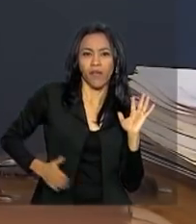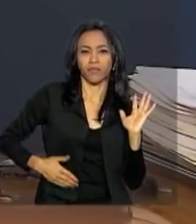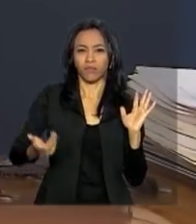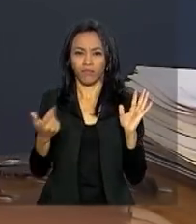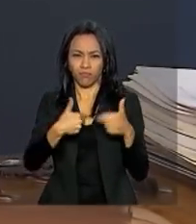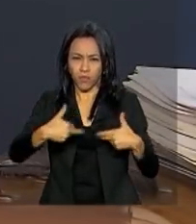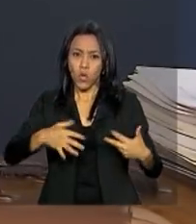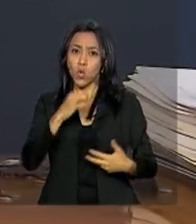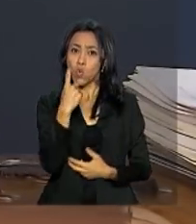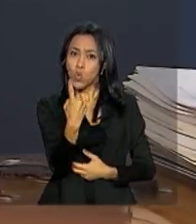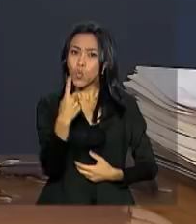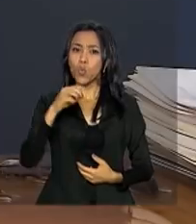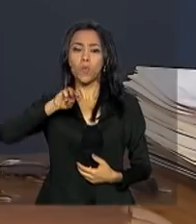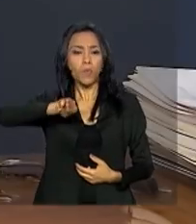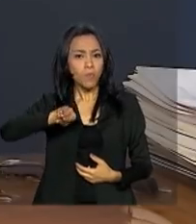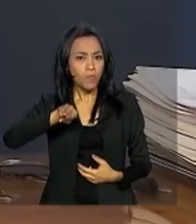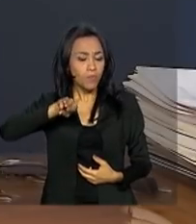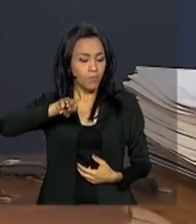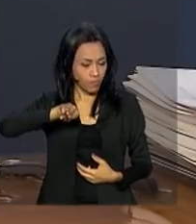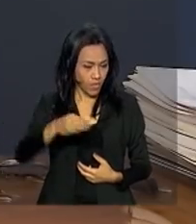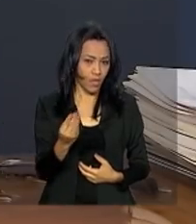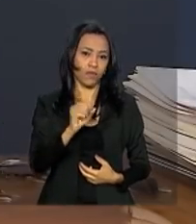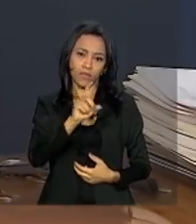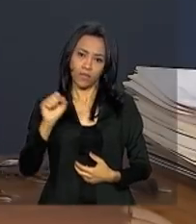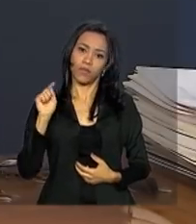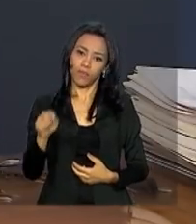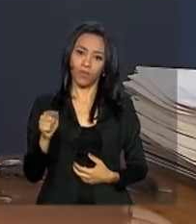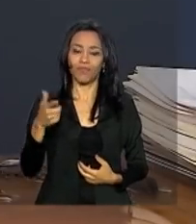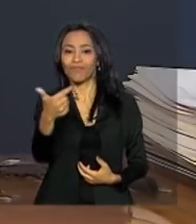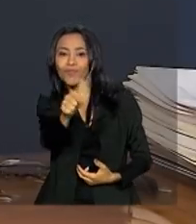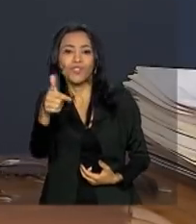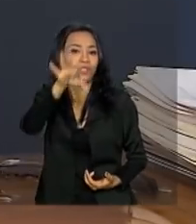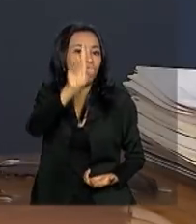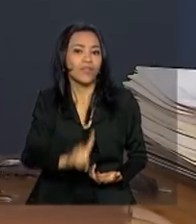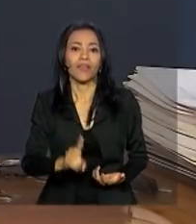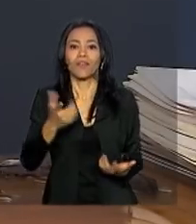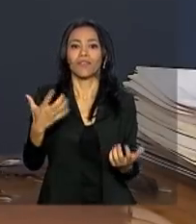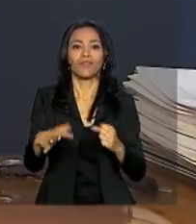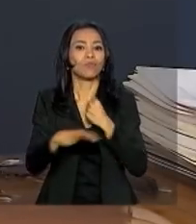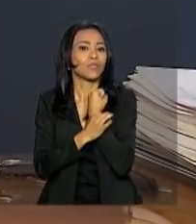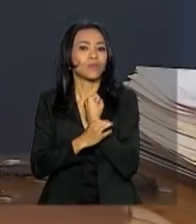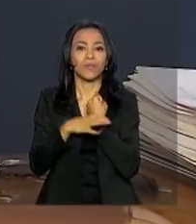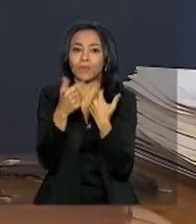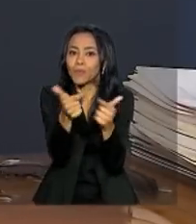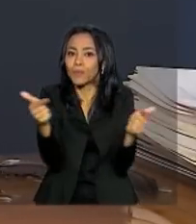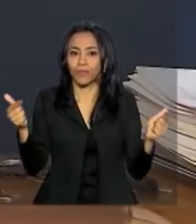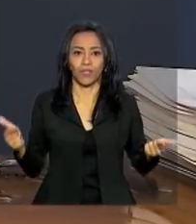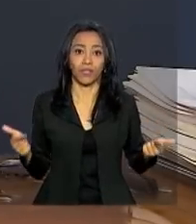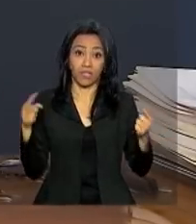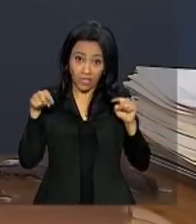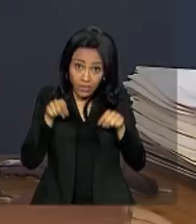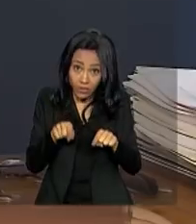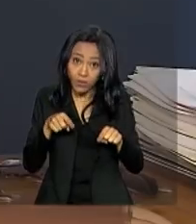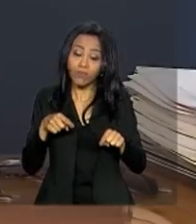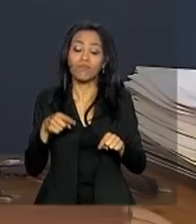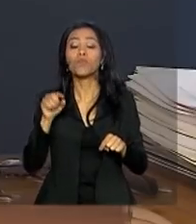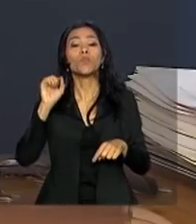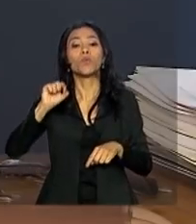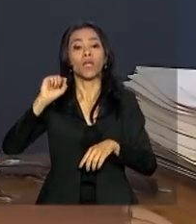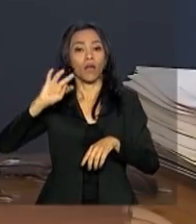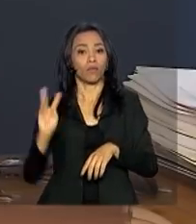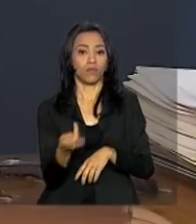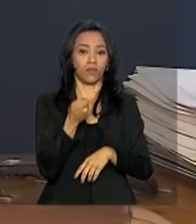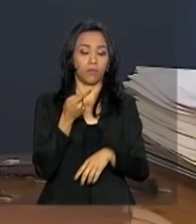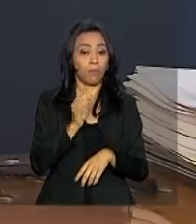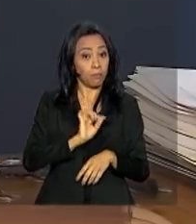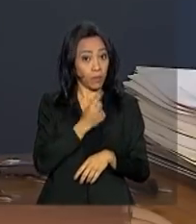e 100 mil cariocas viviam em estado de exceção, onde eles não tinham direitos e garantias constitucionais. Isso tudo levou, então,